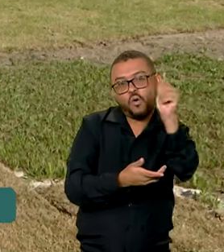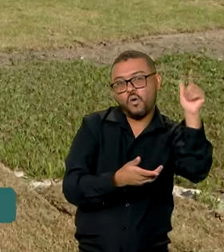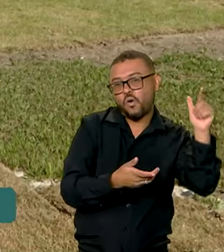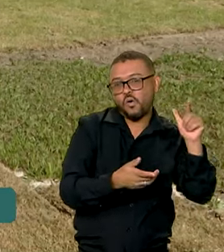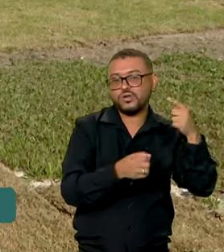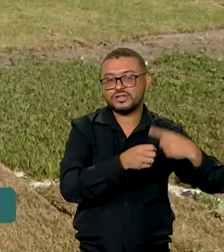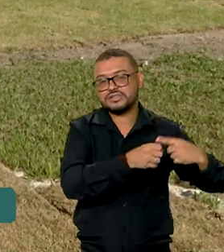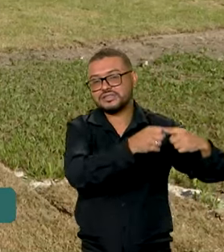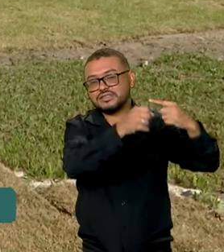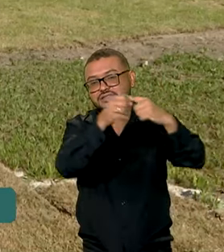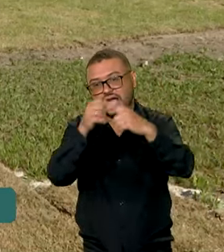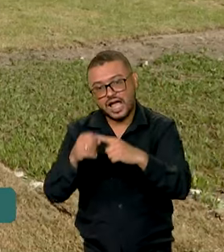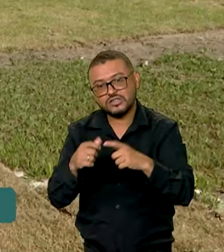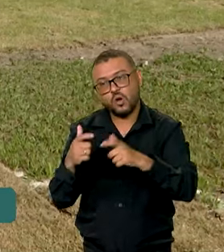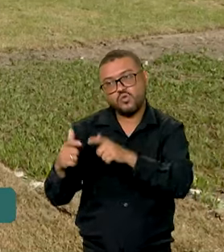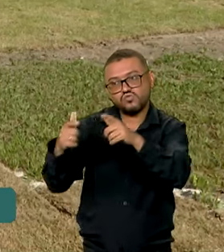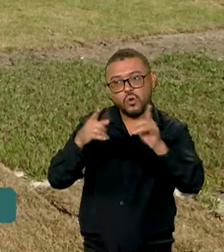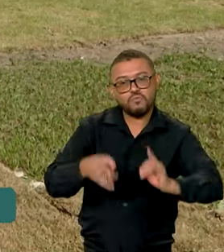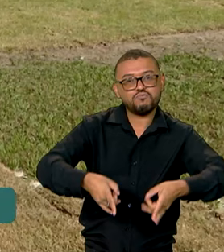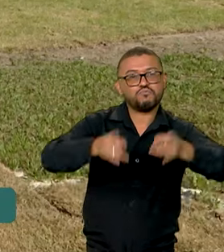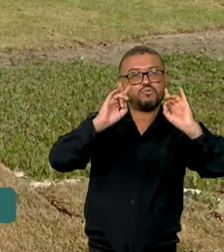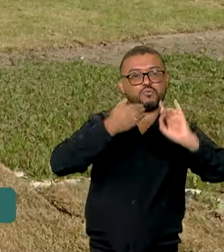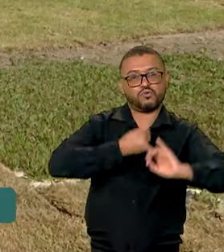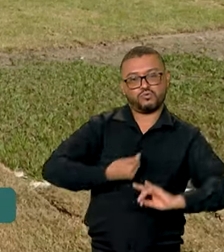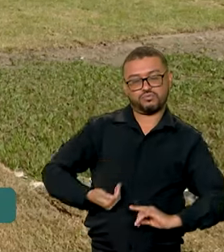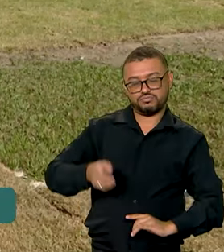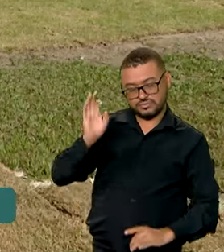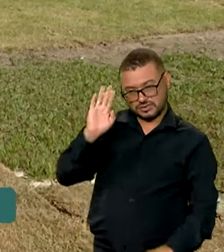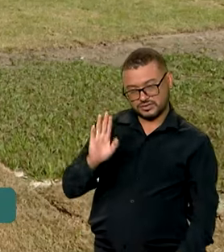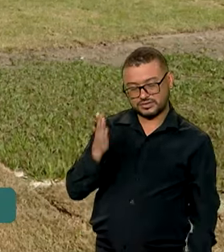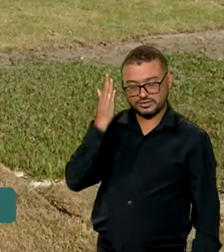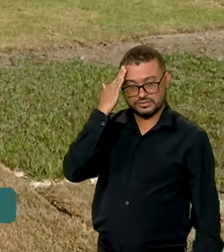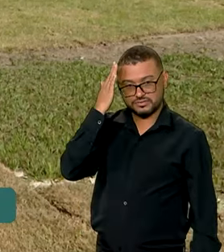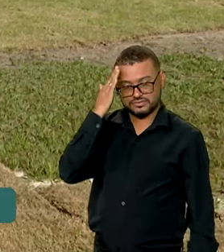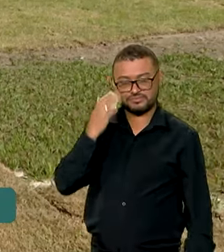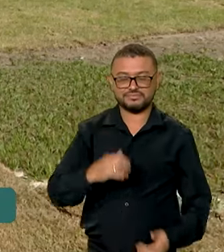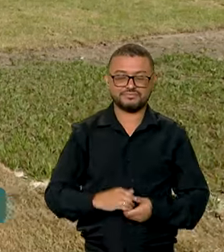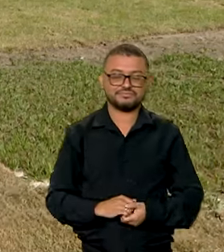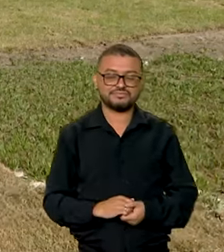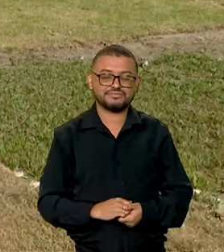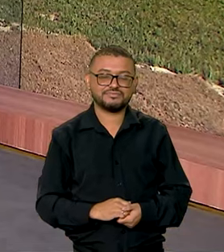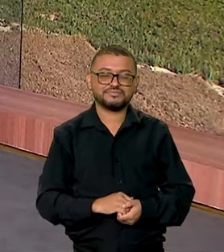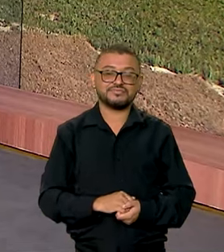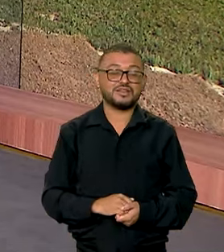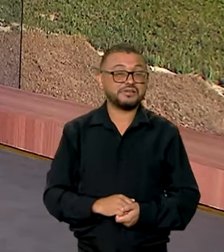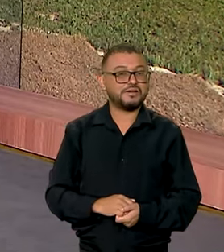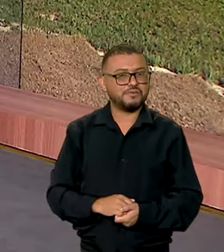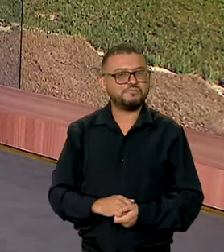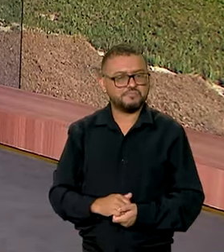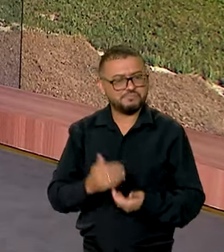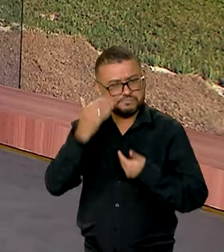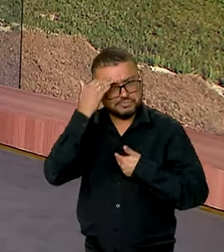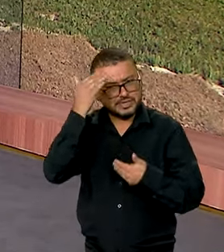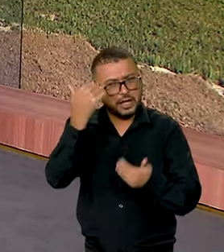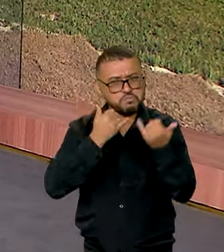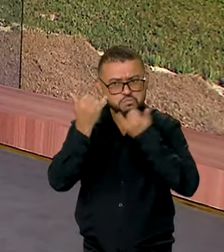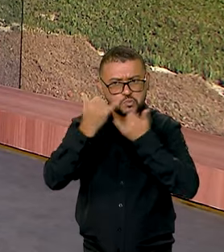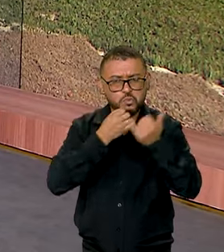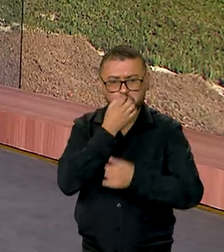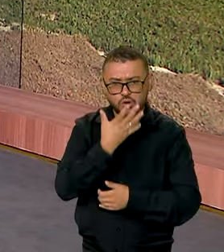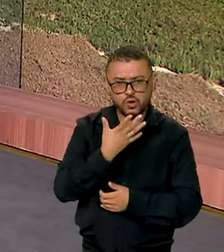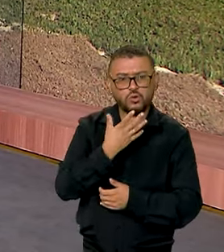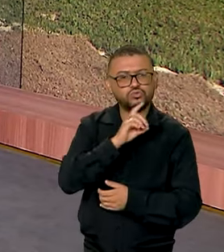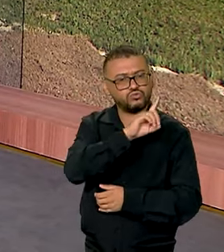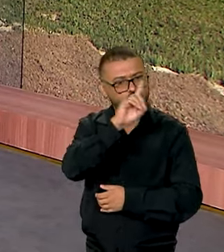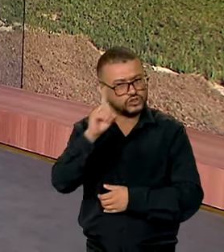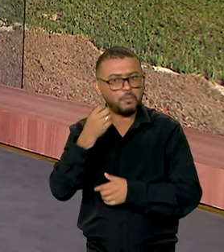outras unidades, em outros prédios públicos do Brasil. Vanessa, volto com você. Ok, Flávia, obrigada pelas informações.